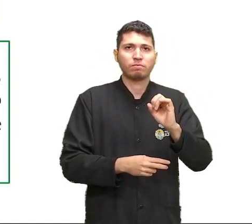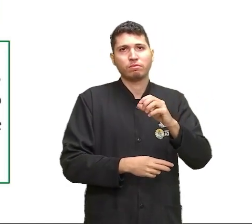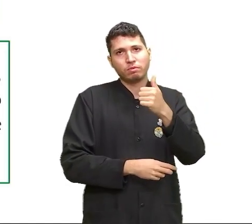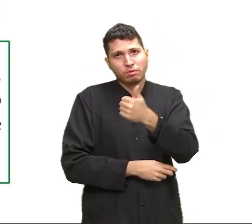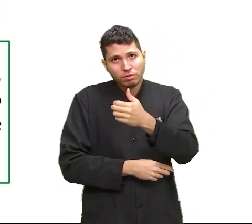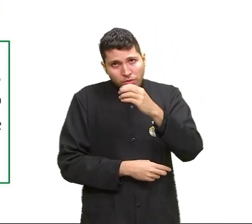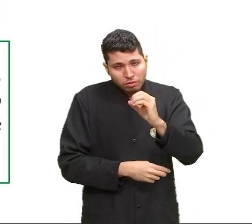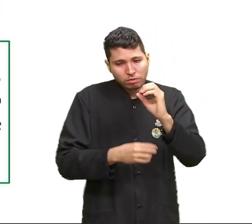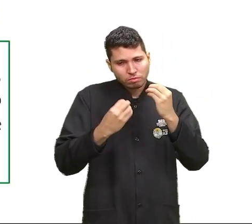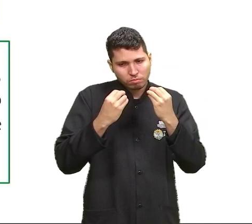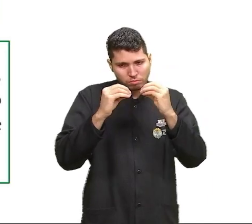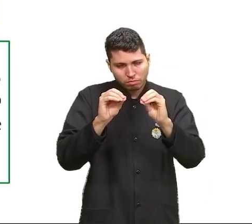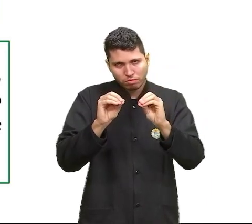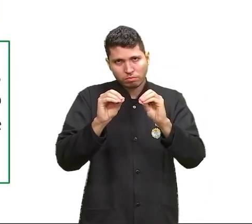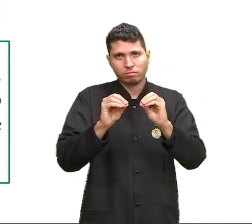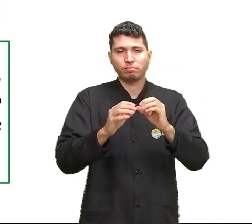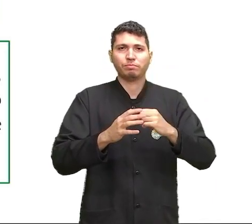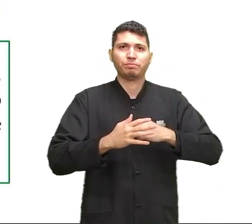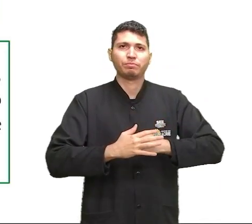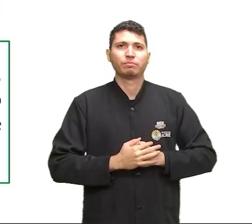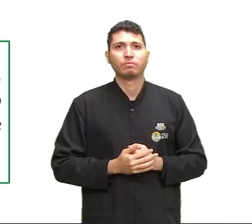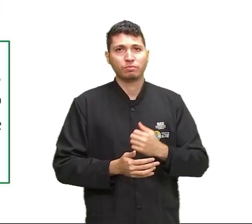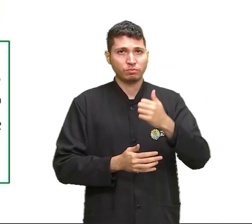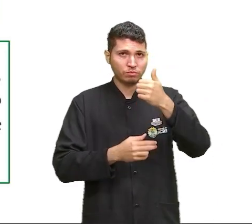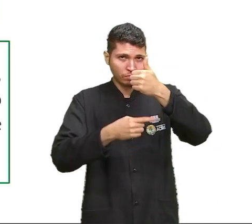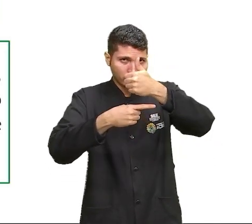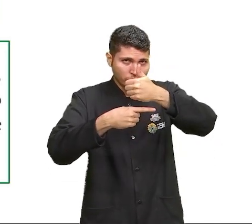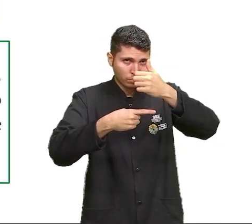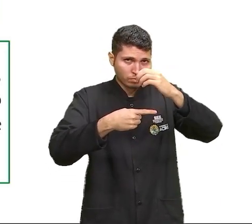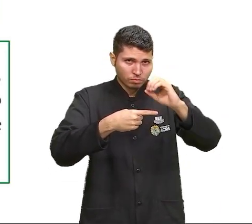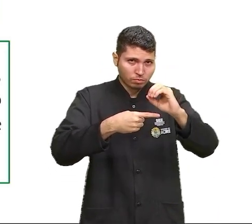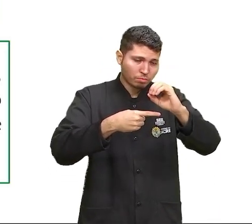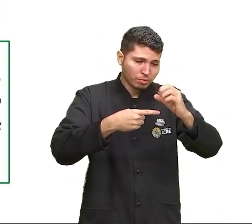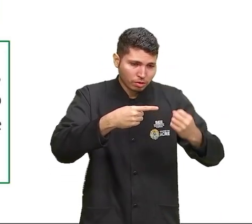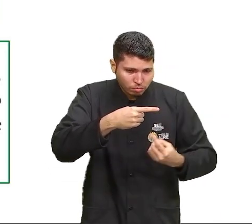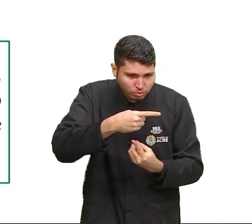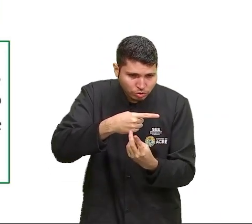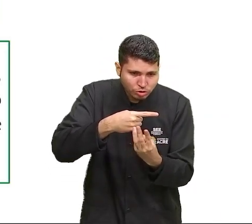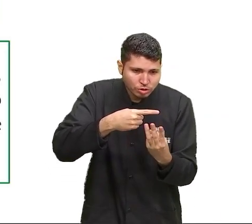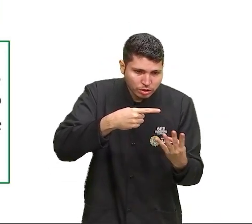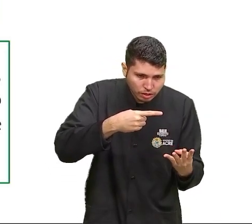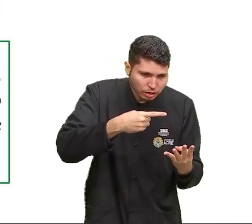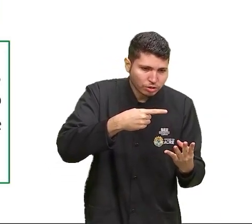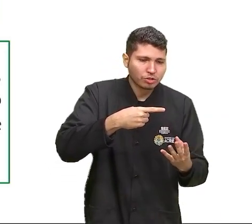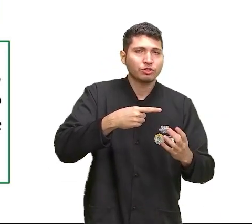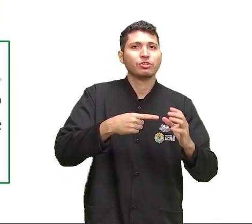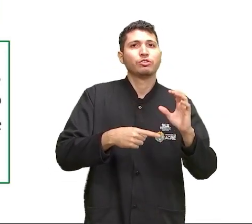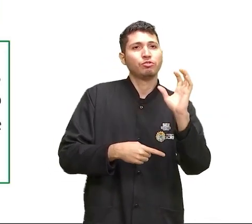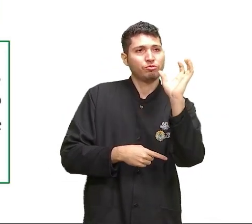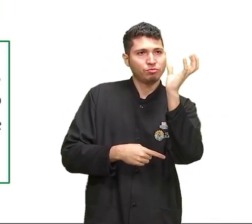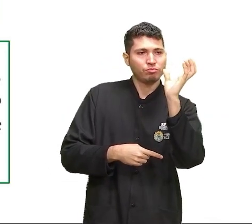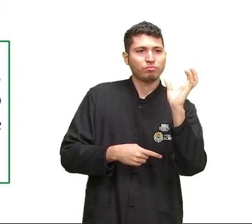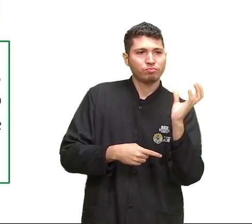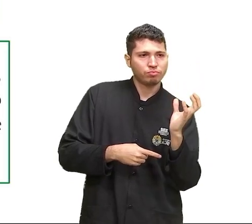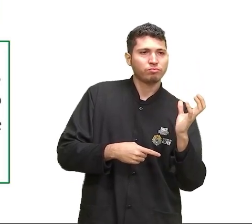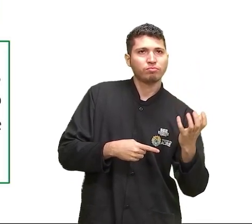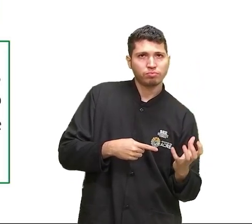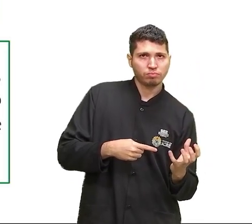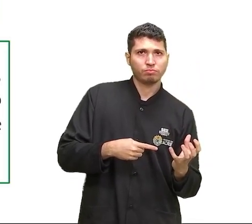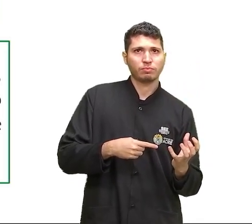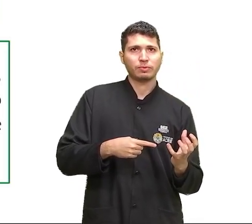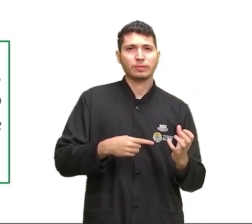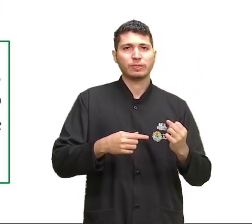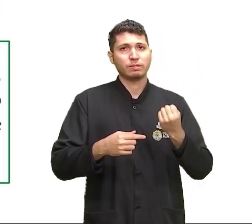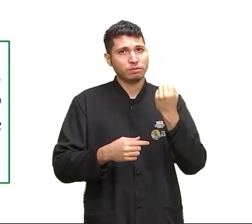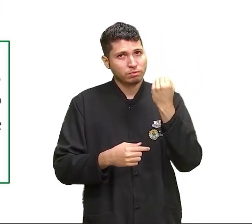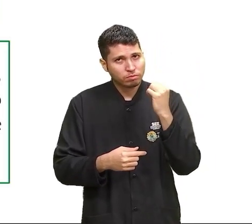e colocar lá na nossa questão. Então, vai ser 10 dividido pelo número de resistor. Se for 3, vai ser 10 dividido para 3. Isso apenas quando